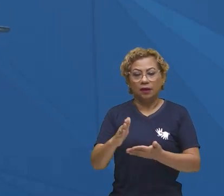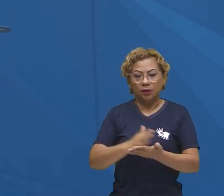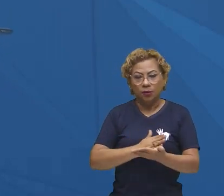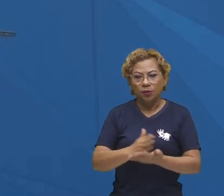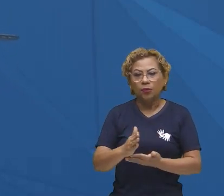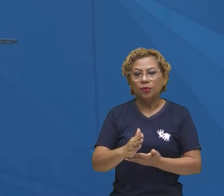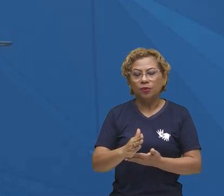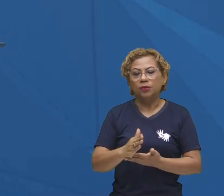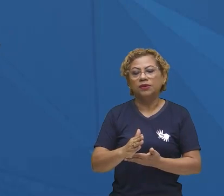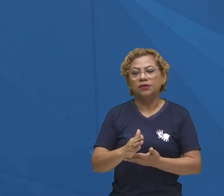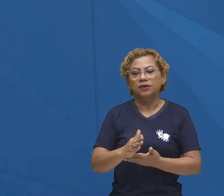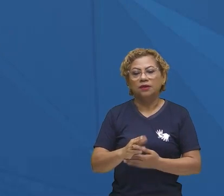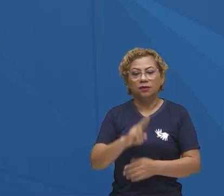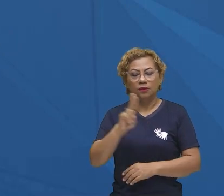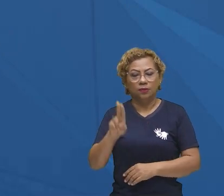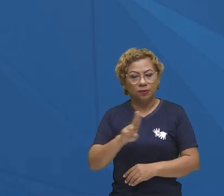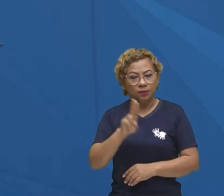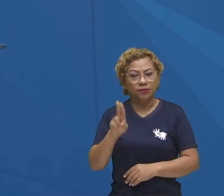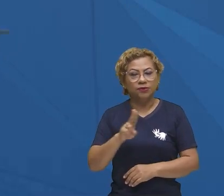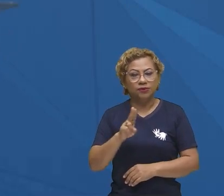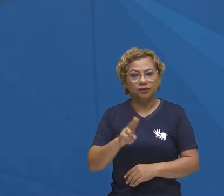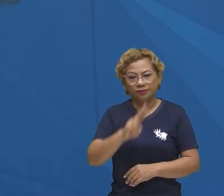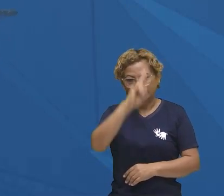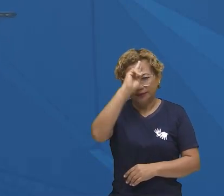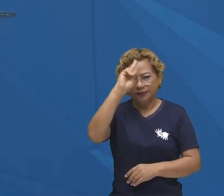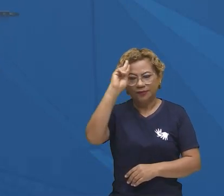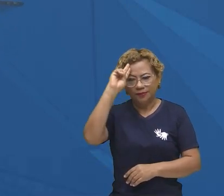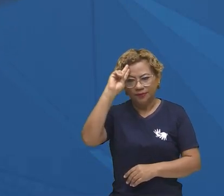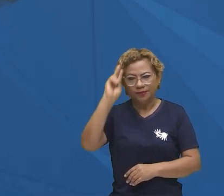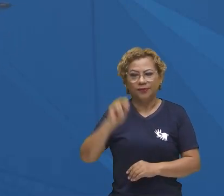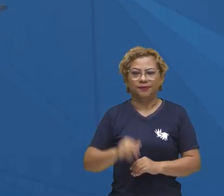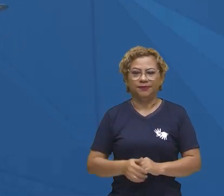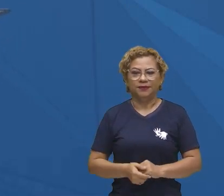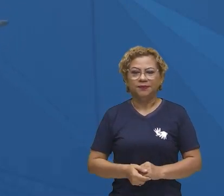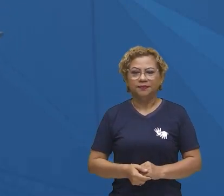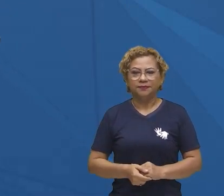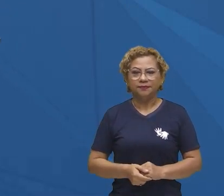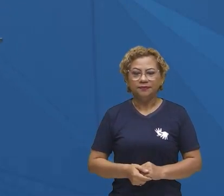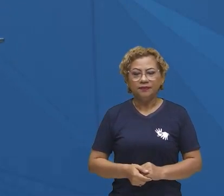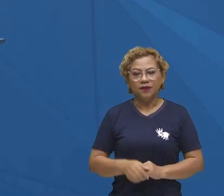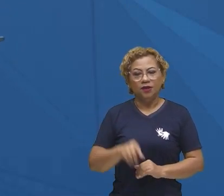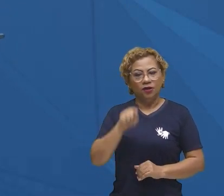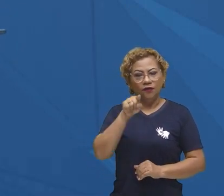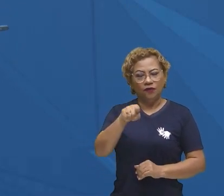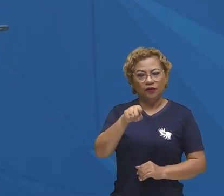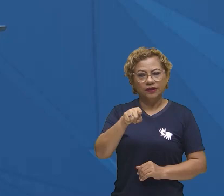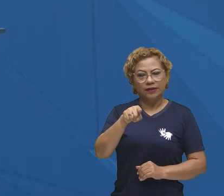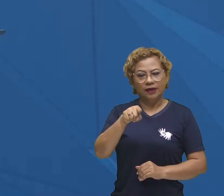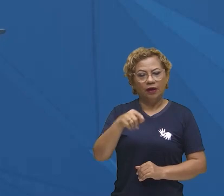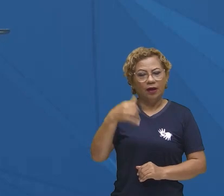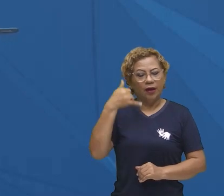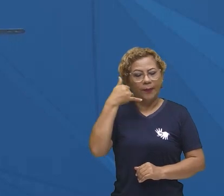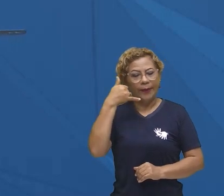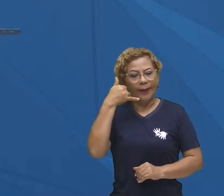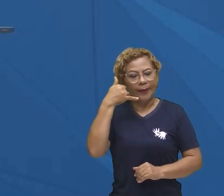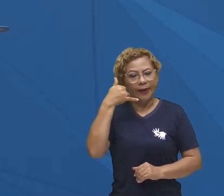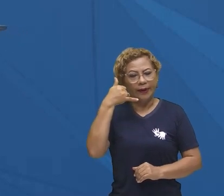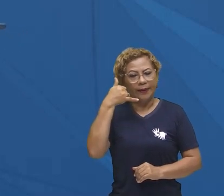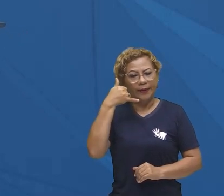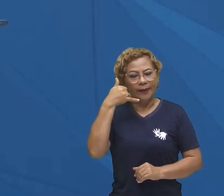para fazer esse transporte. E aí esse celular, no qual onde você faz a chamada, ele tem, né,